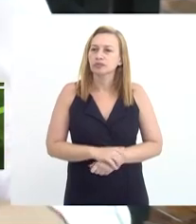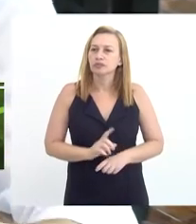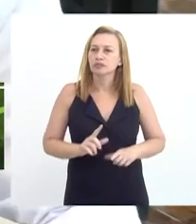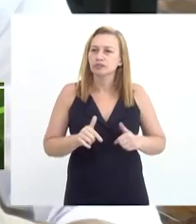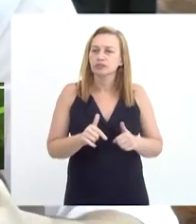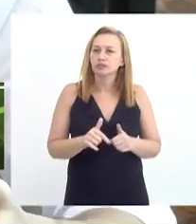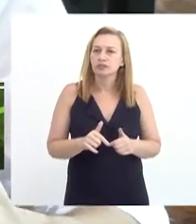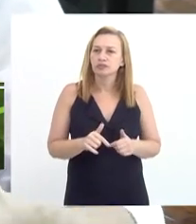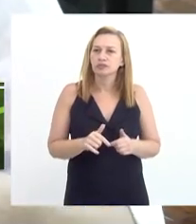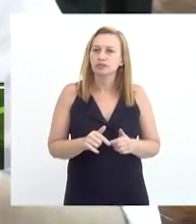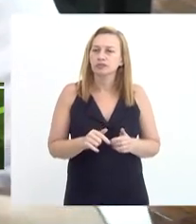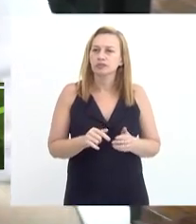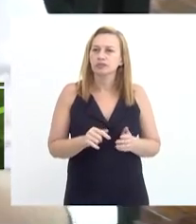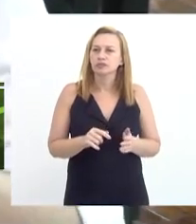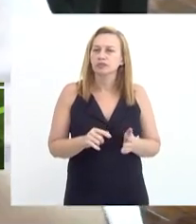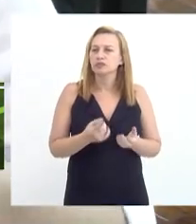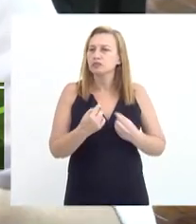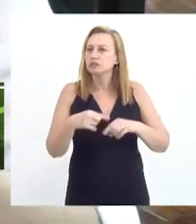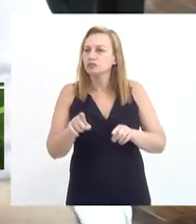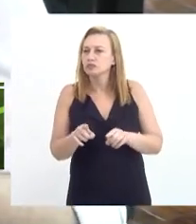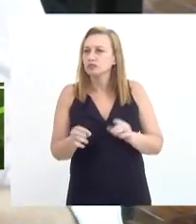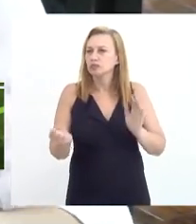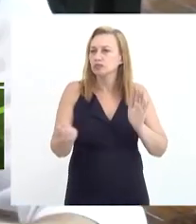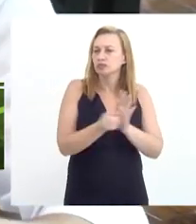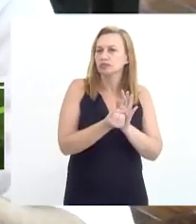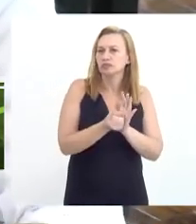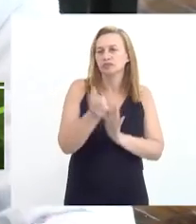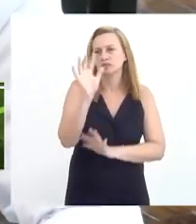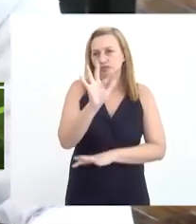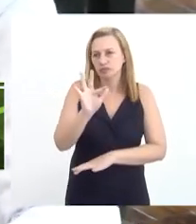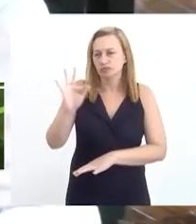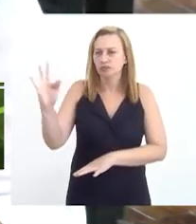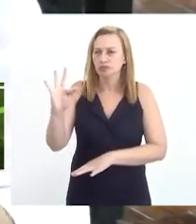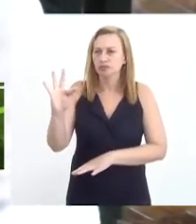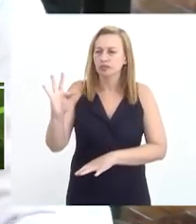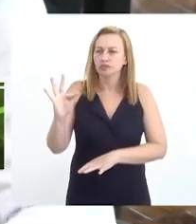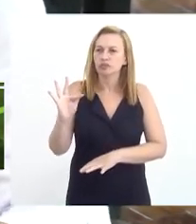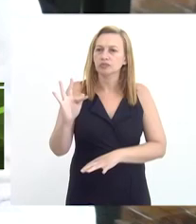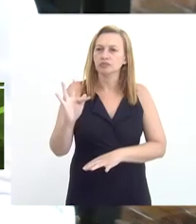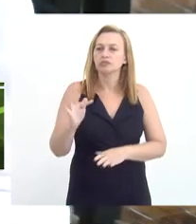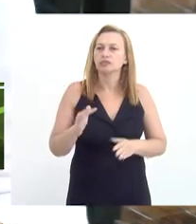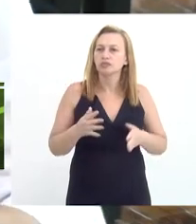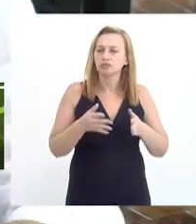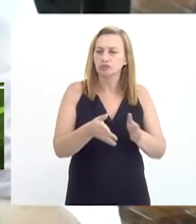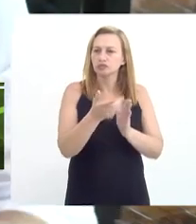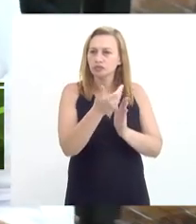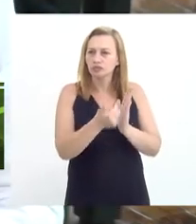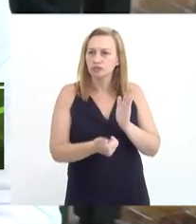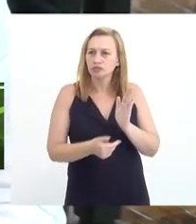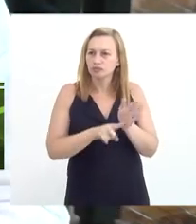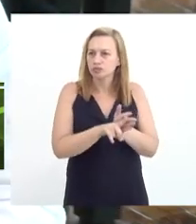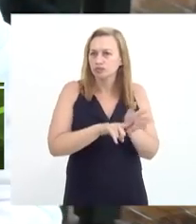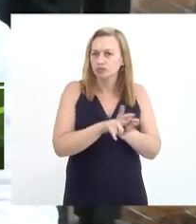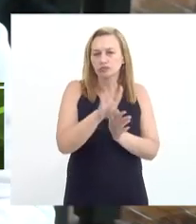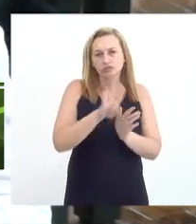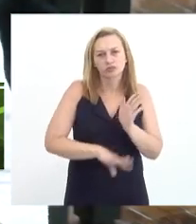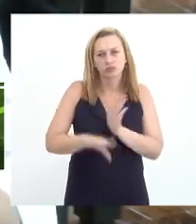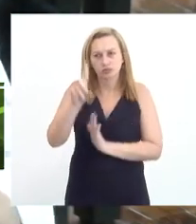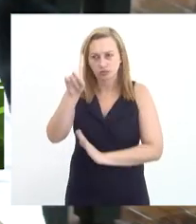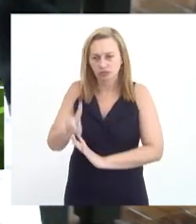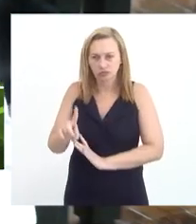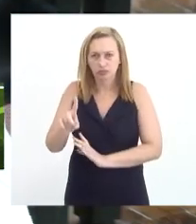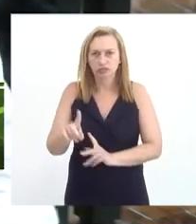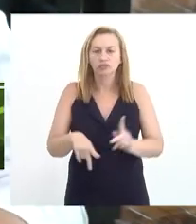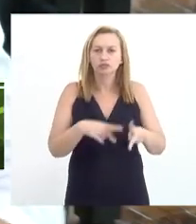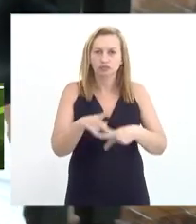Violação Do pacto federativo Onde o governo federal Impõe aos estados Uma agenda Centrada Numa lógica fiscalista De retirada de direitos Da